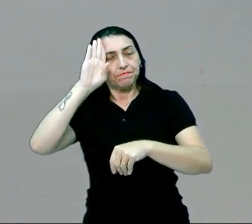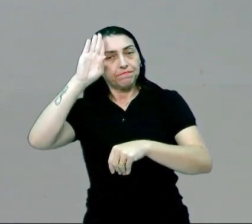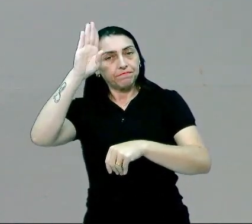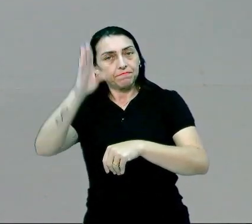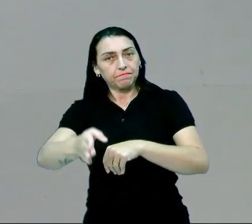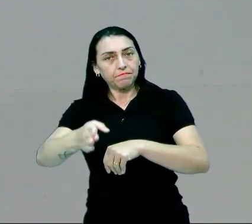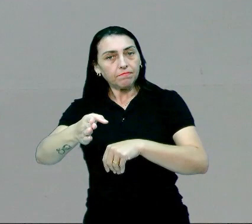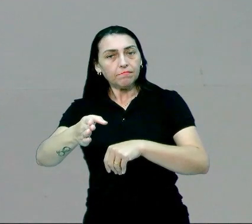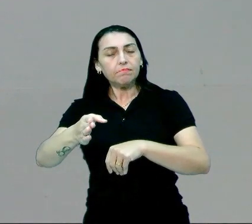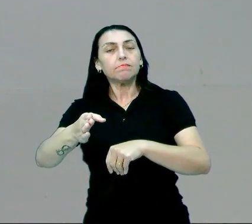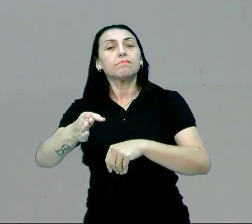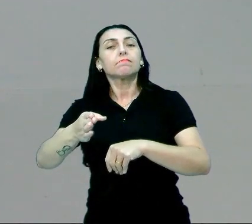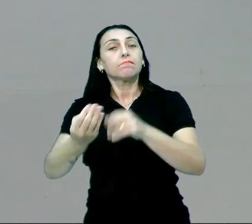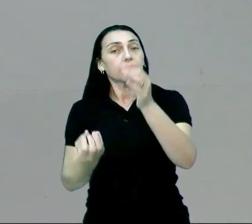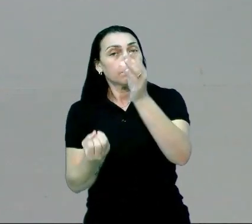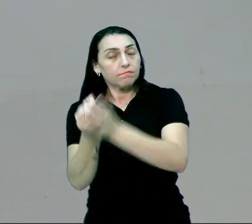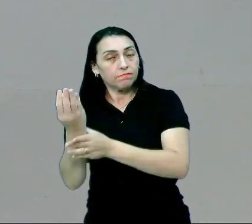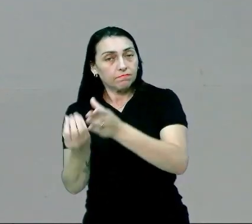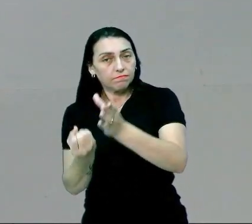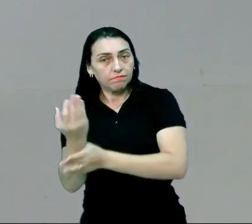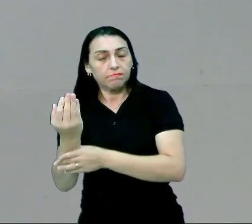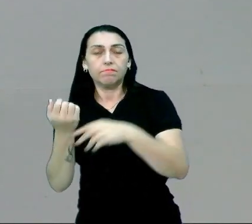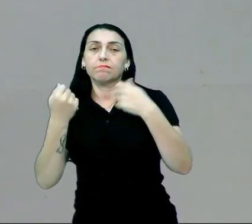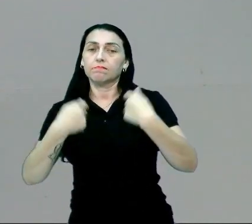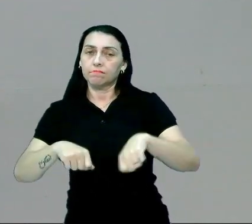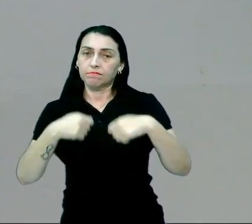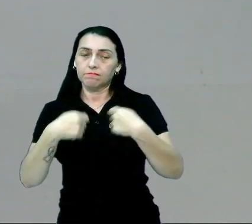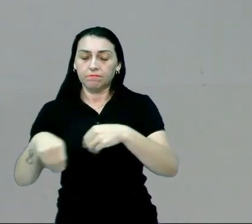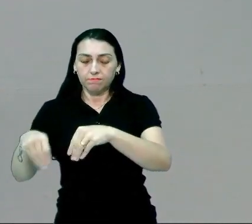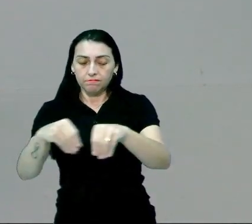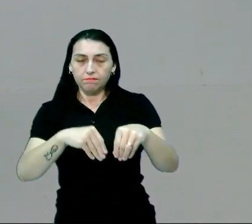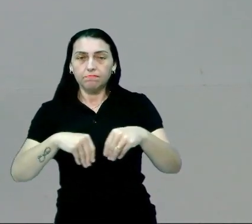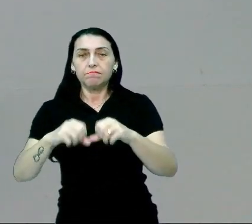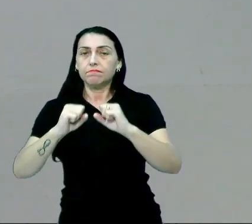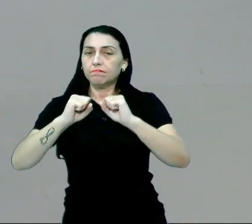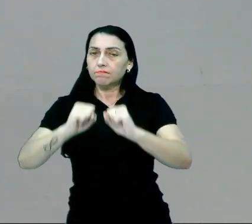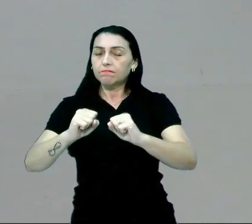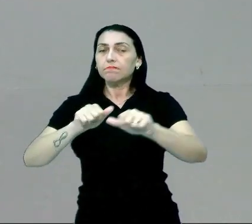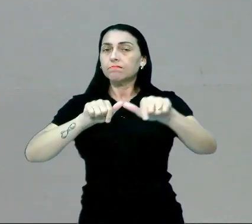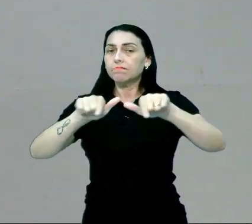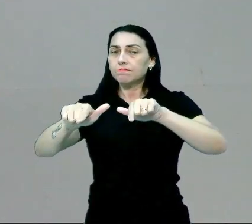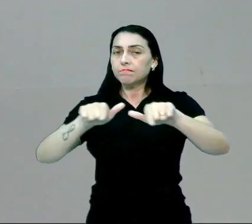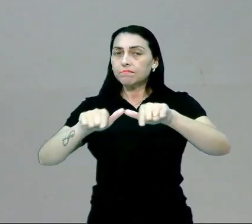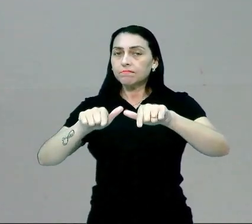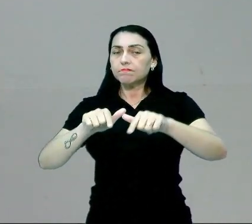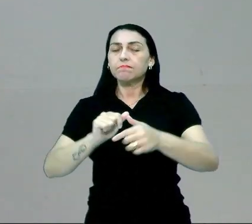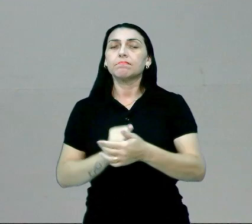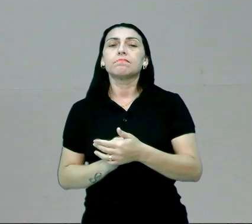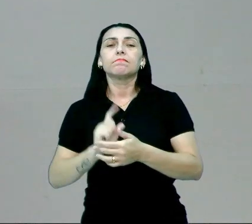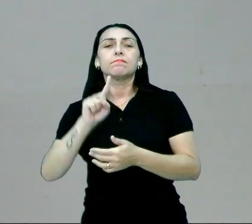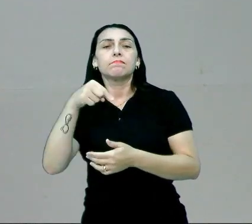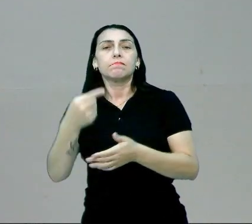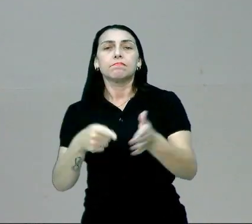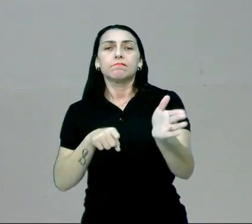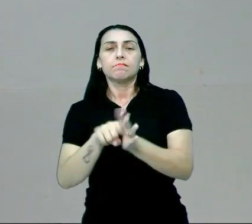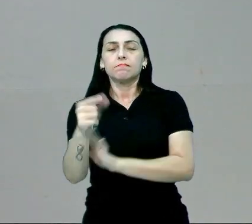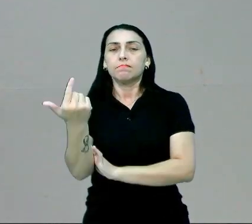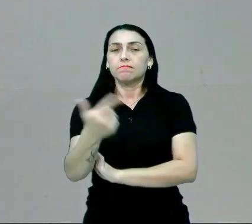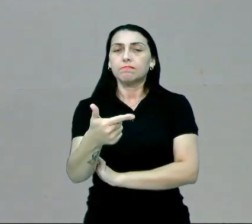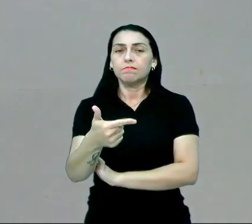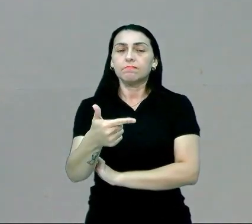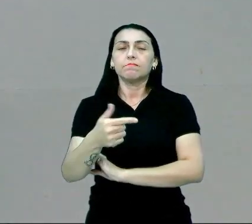principal meio produtivo e precisam da terra para poder trabalhar. Vamos